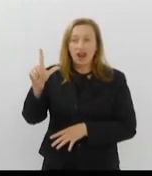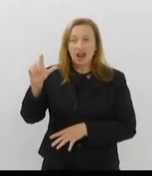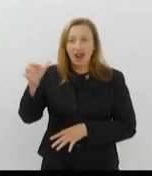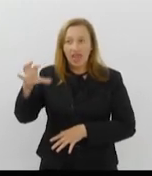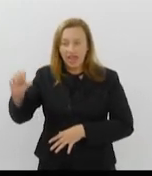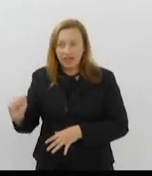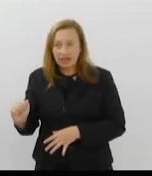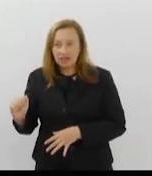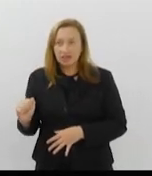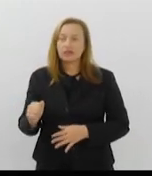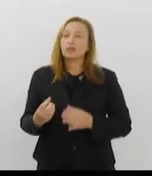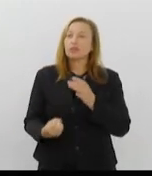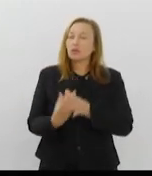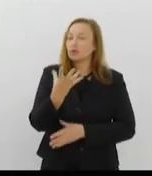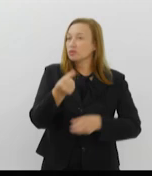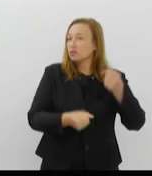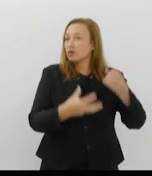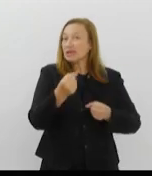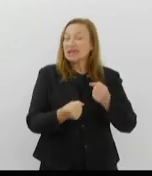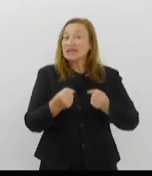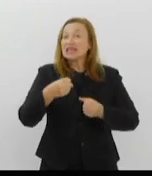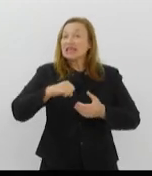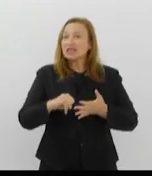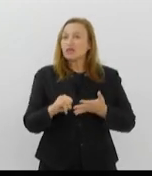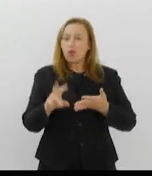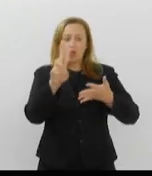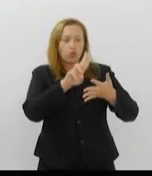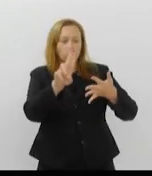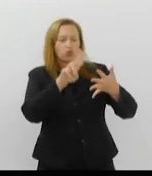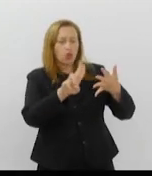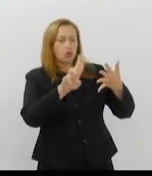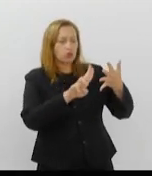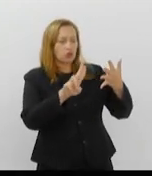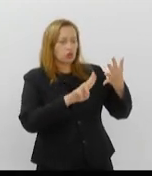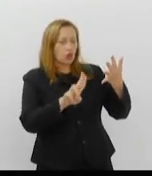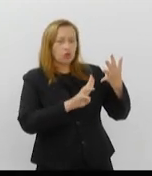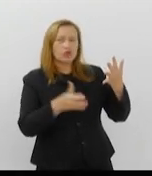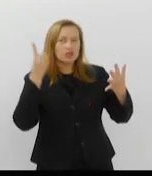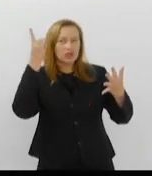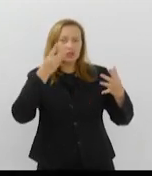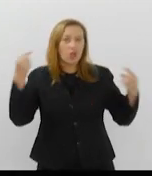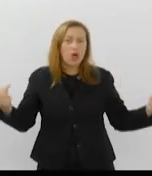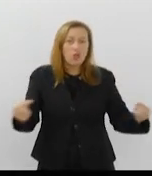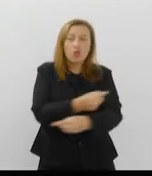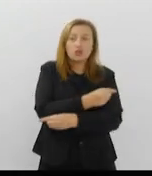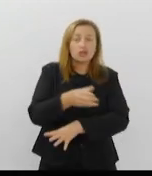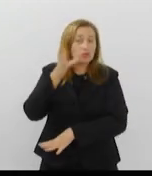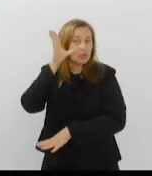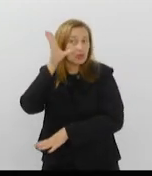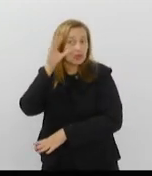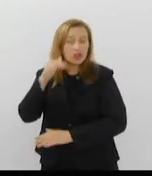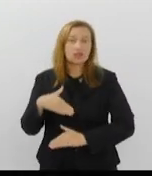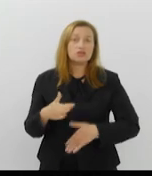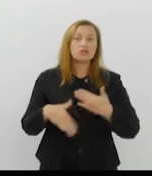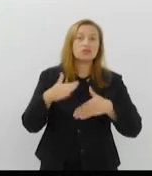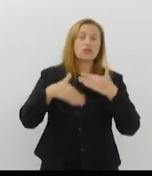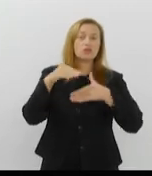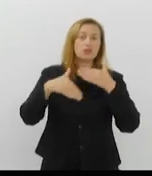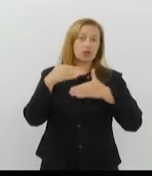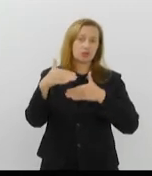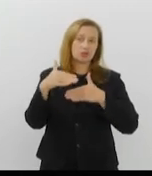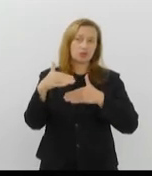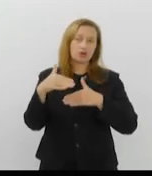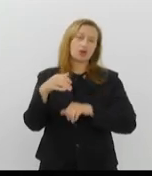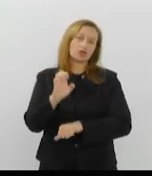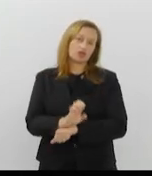se a gente for ver nome a nome contraria o interesso do desenvolvimento